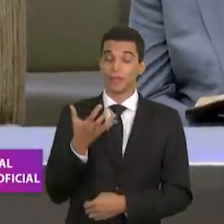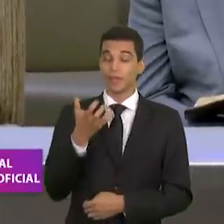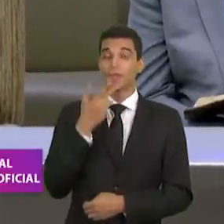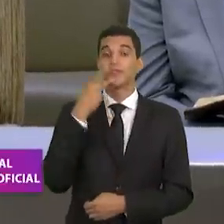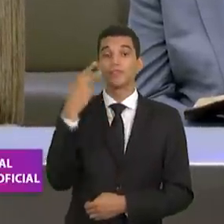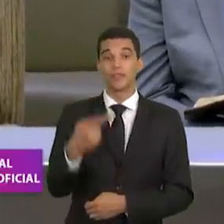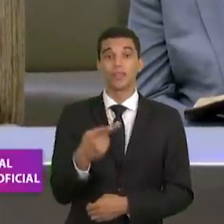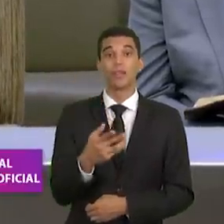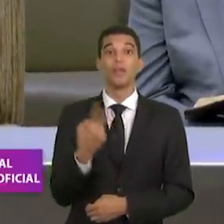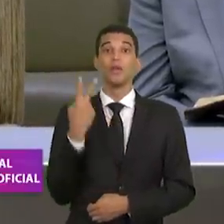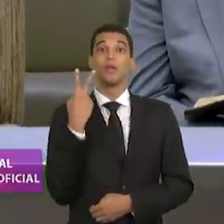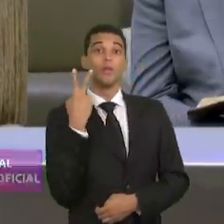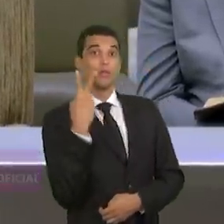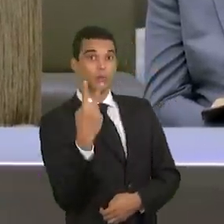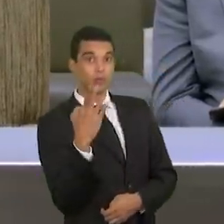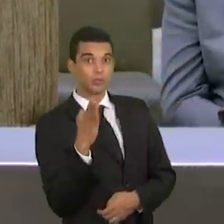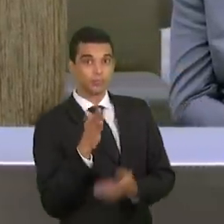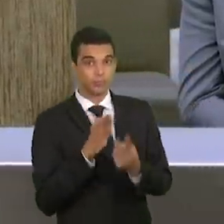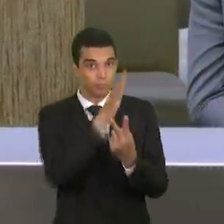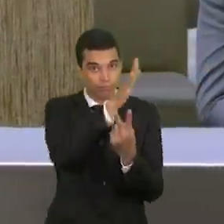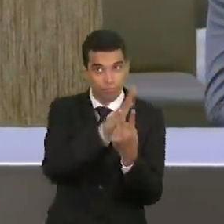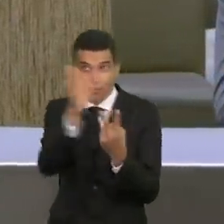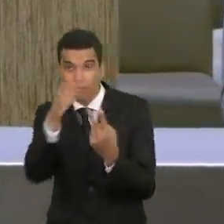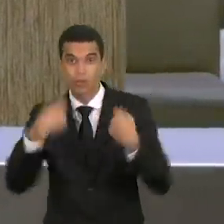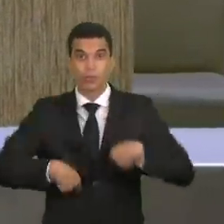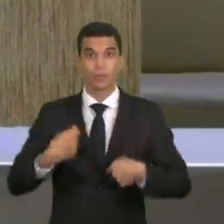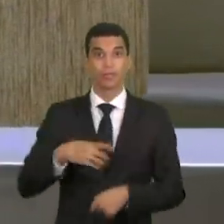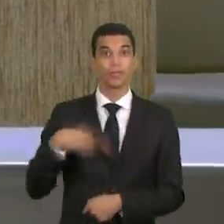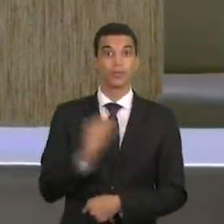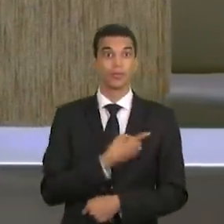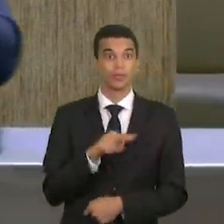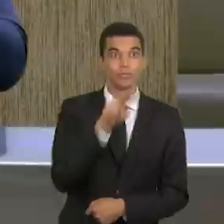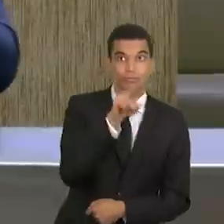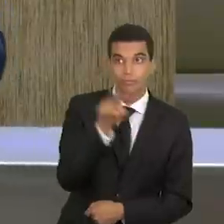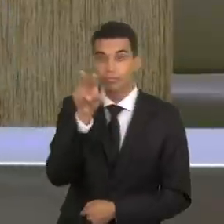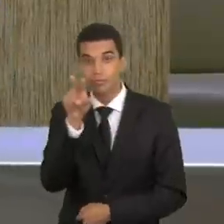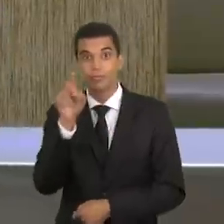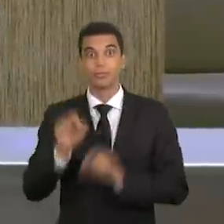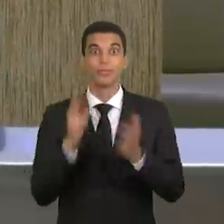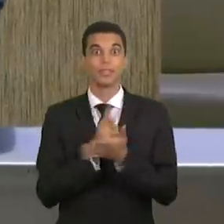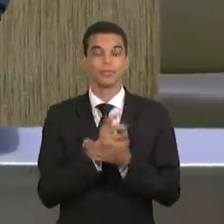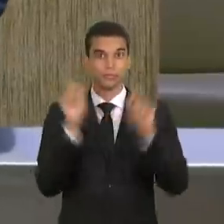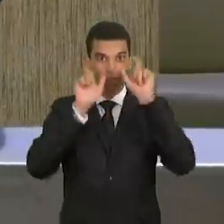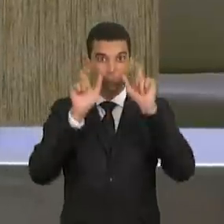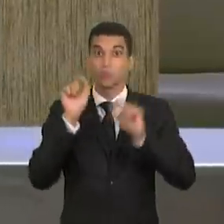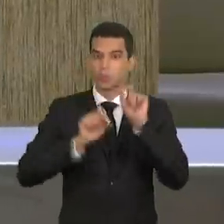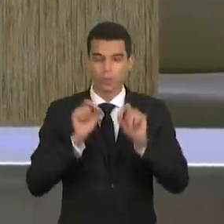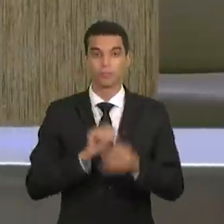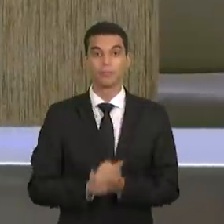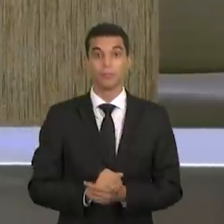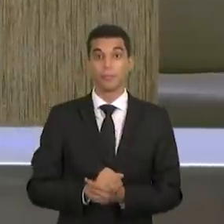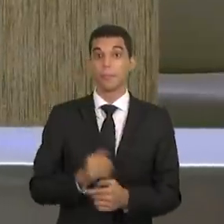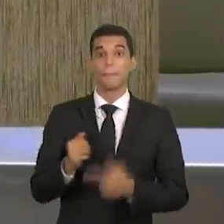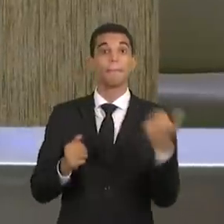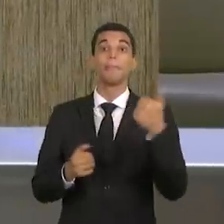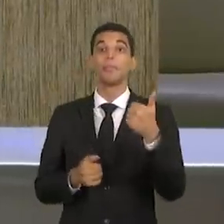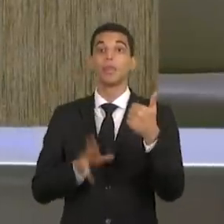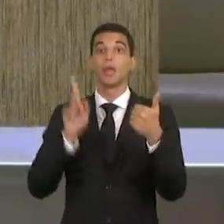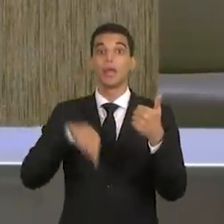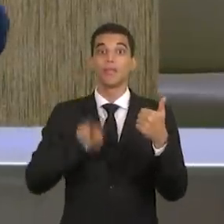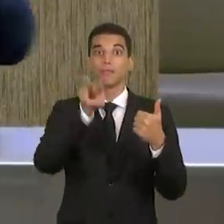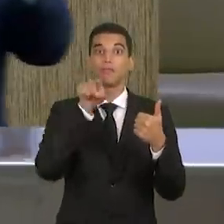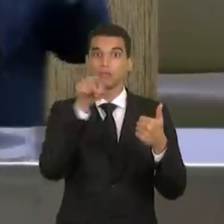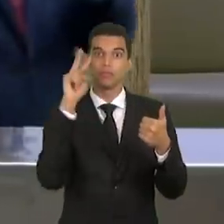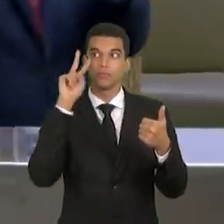nós precisamos olhar para que nos preparemos e sejamos vigilantes. A primeira é olhar para dentro de si próprio.